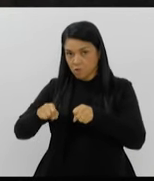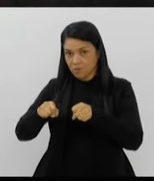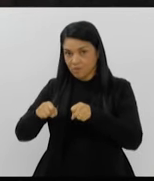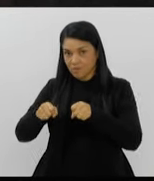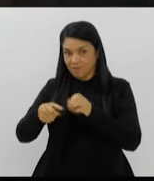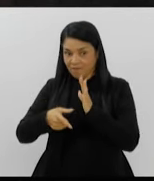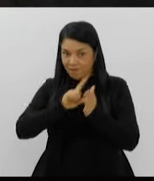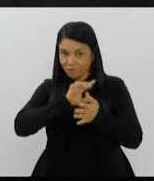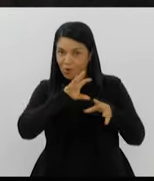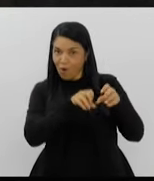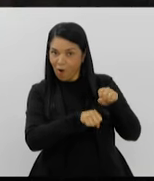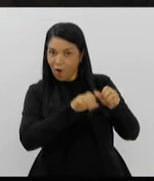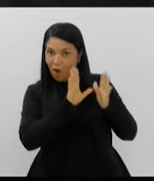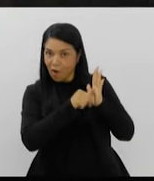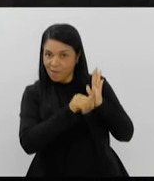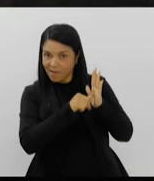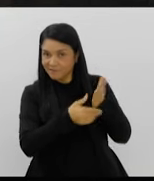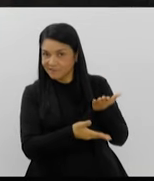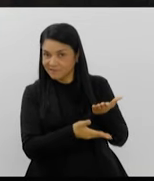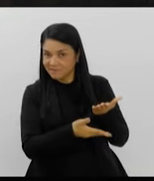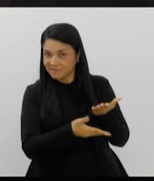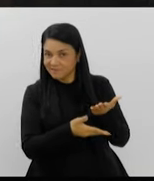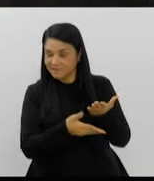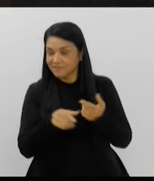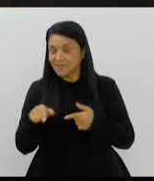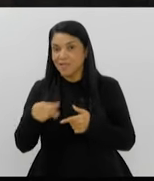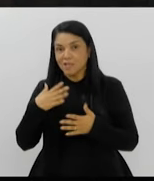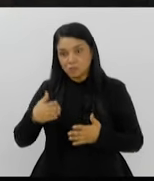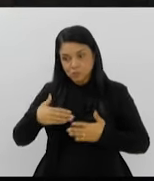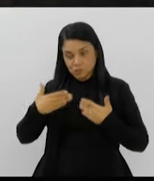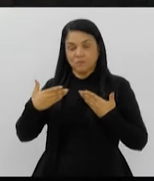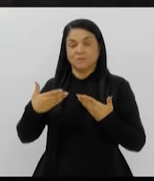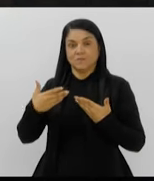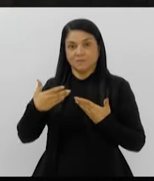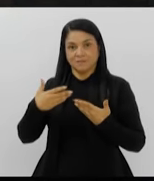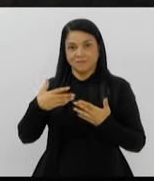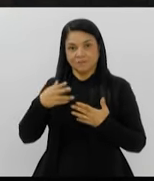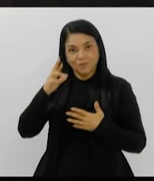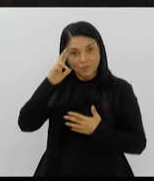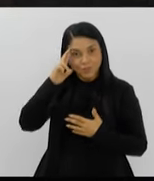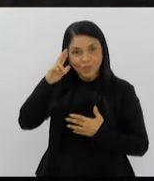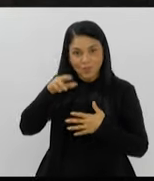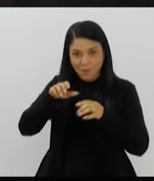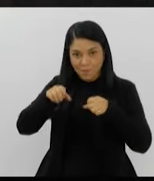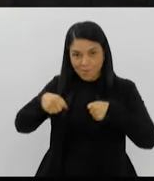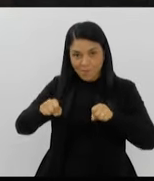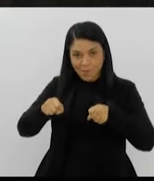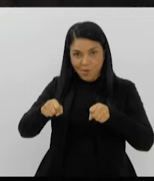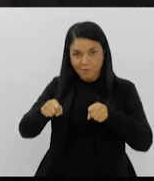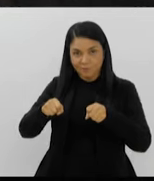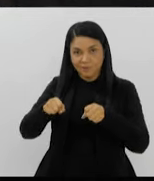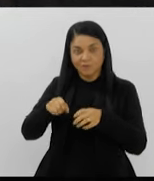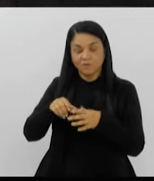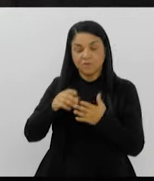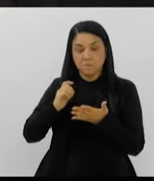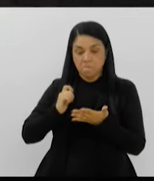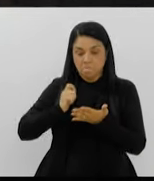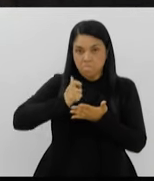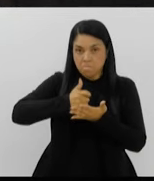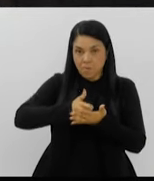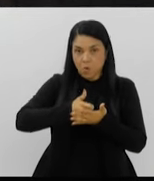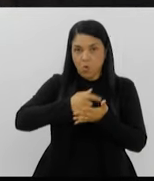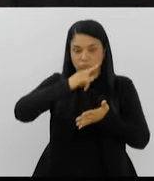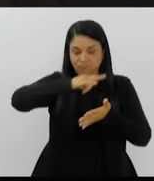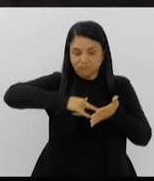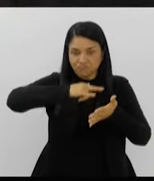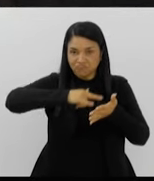e para surpresa do dono dessa moto, quando ele foi retirar a moto depois do pagamento das guias e